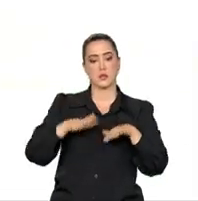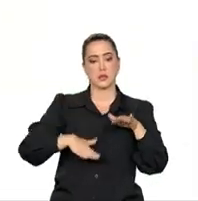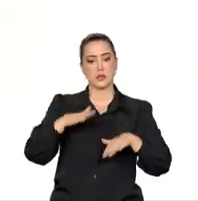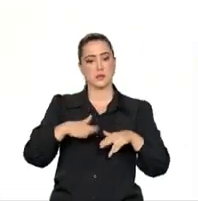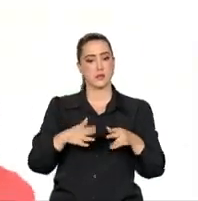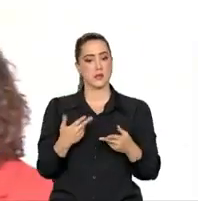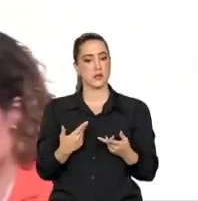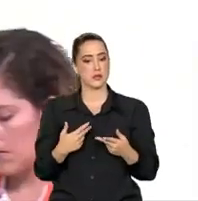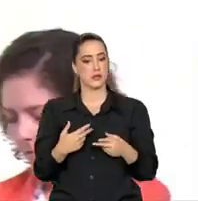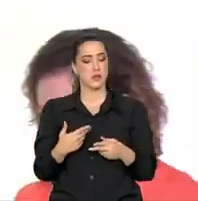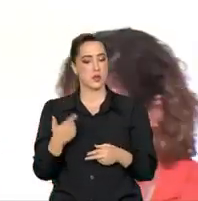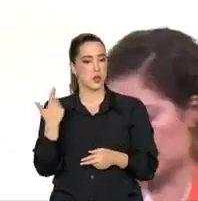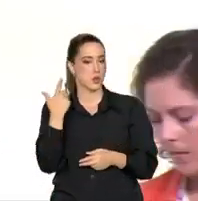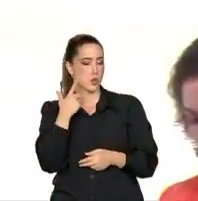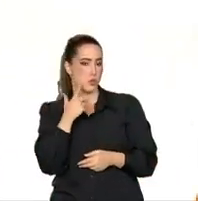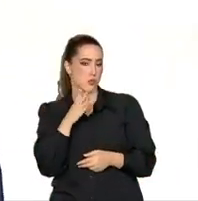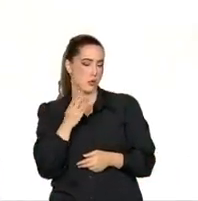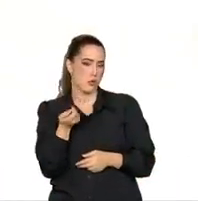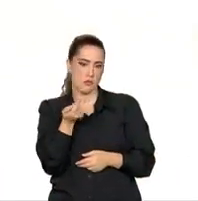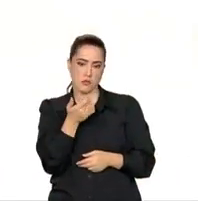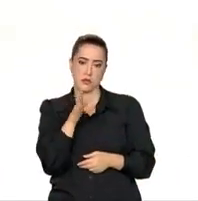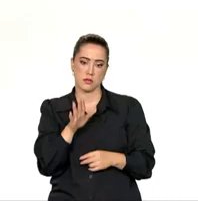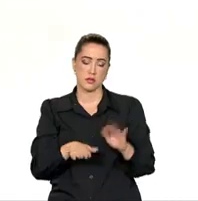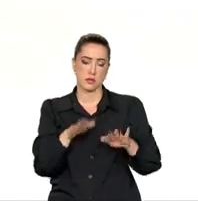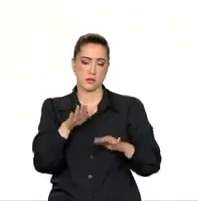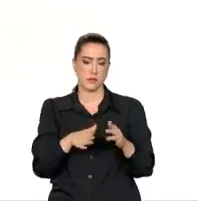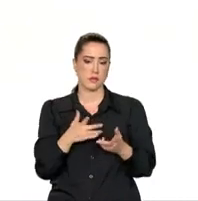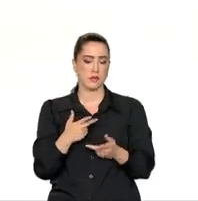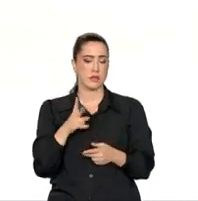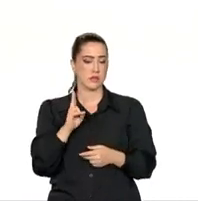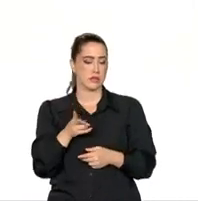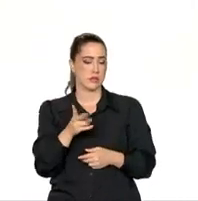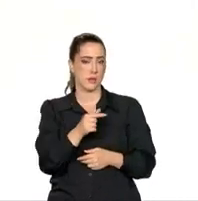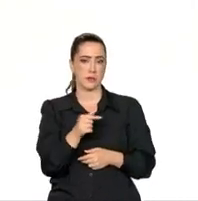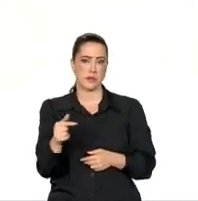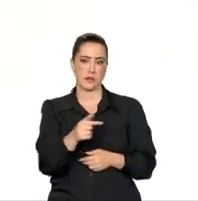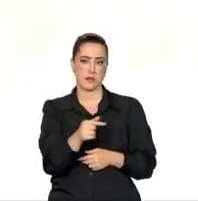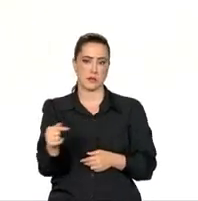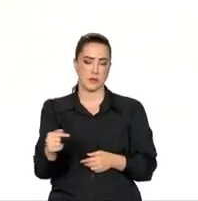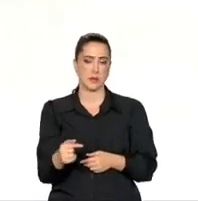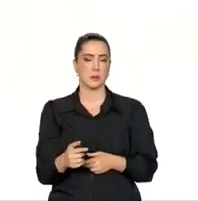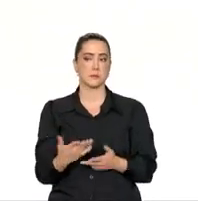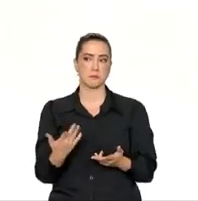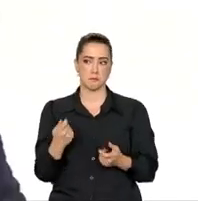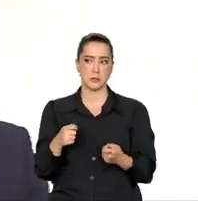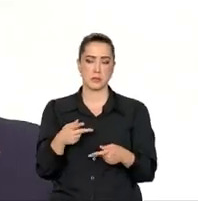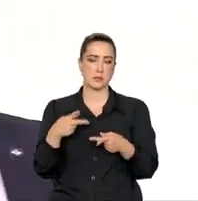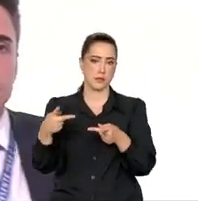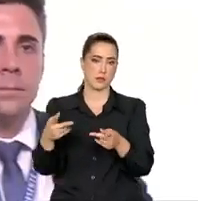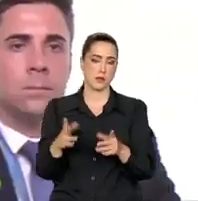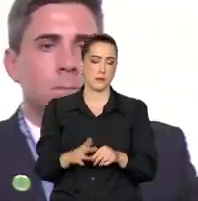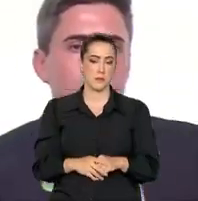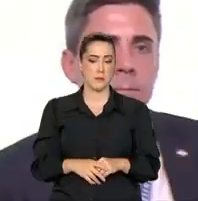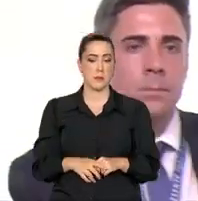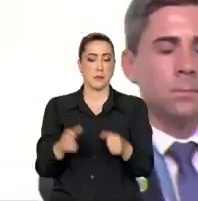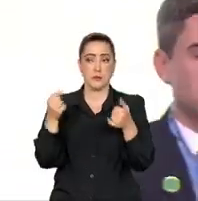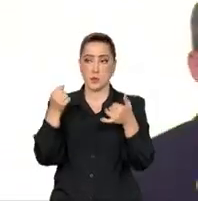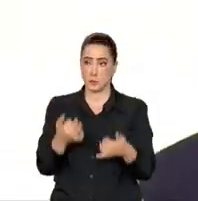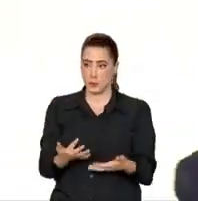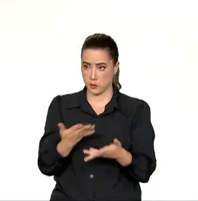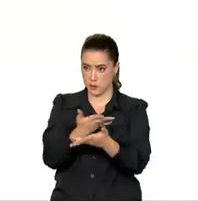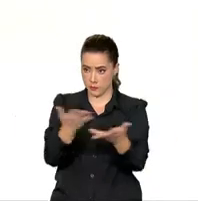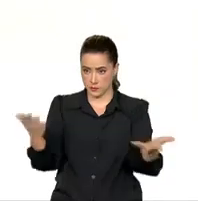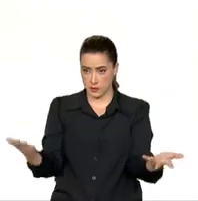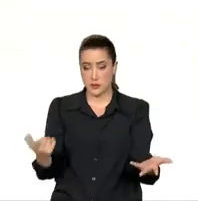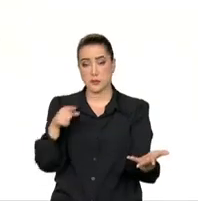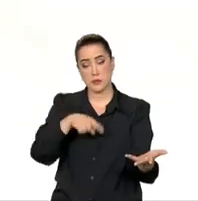vezes, quase, tem aqueles casos que vão todas as semanas. Eu conto isso para que vocês compreendam